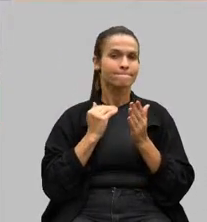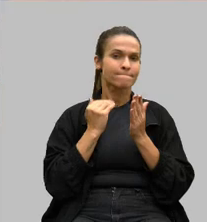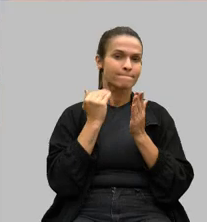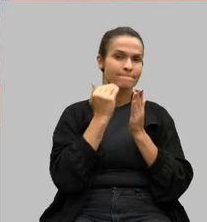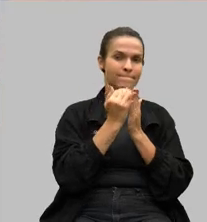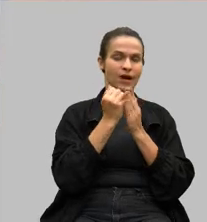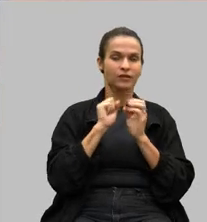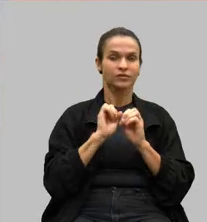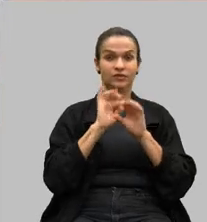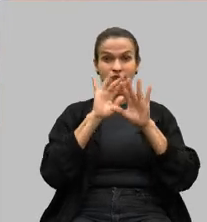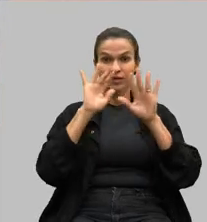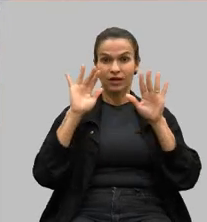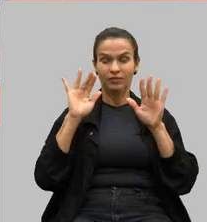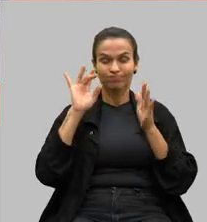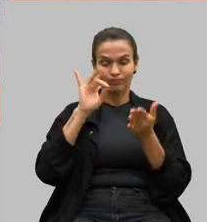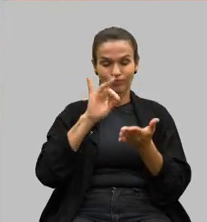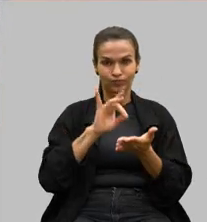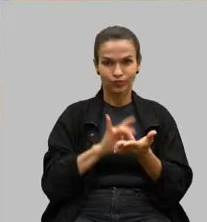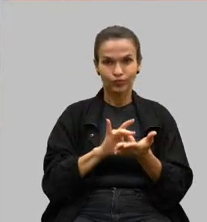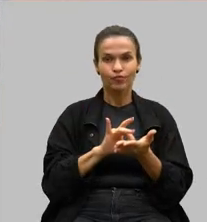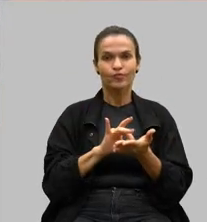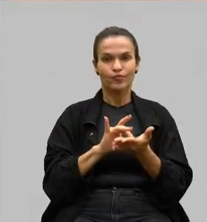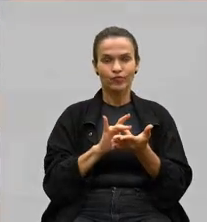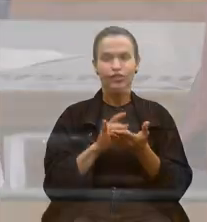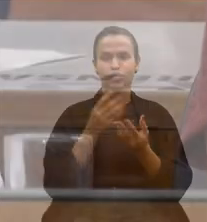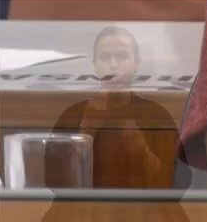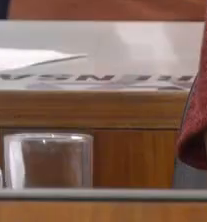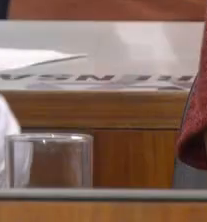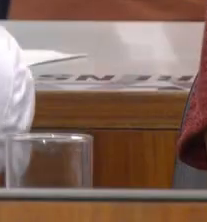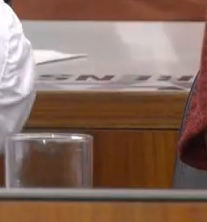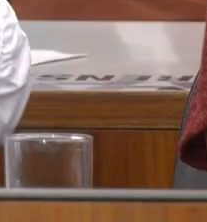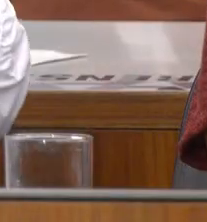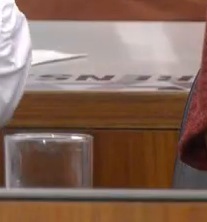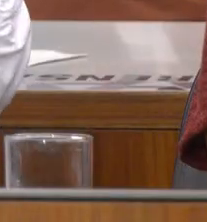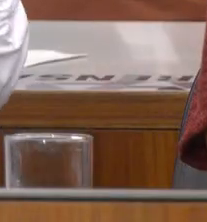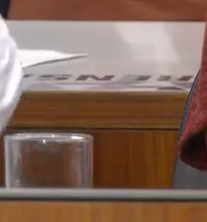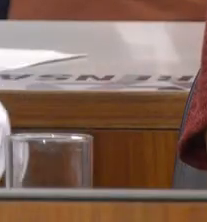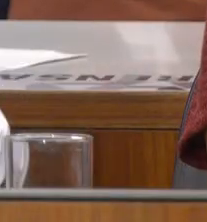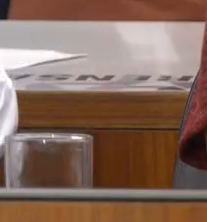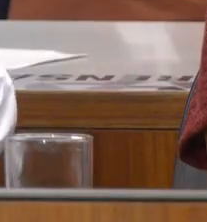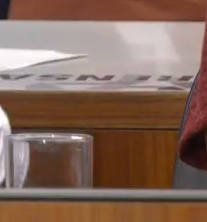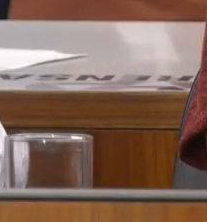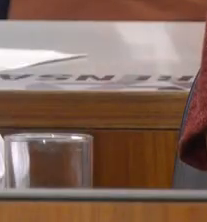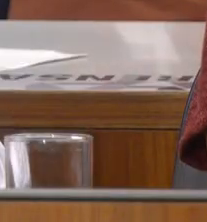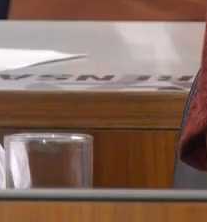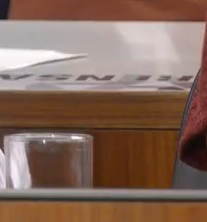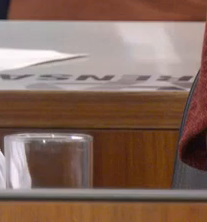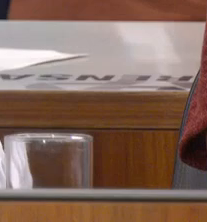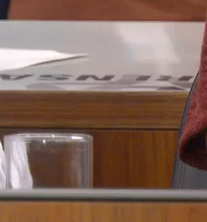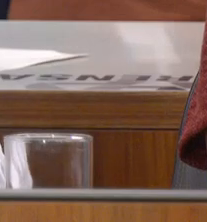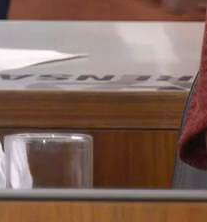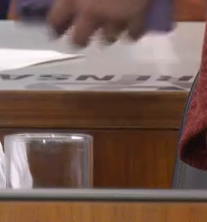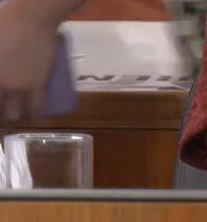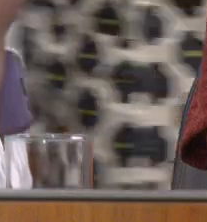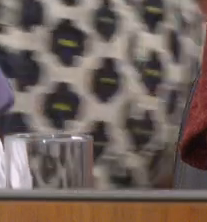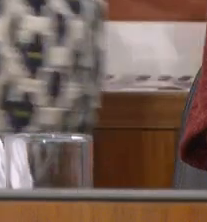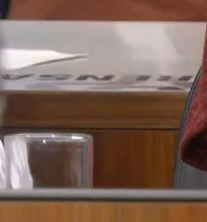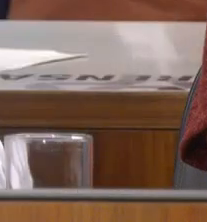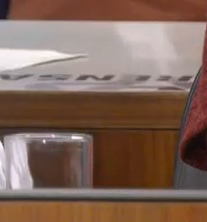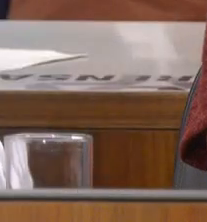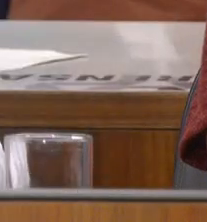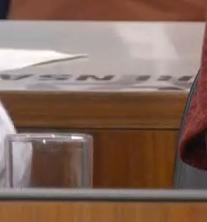mais efetiva o desenho de como que nós estamos eh fazendo as ações